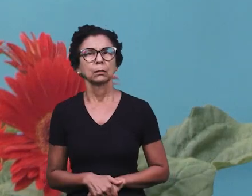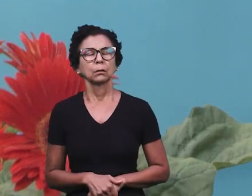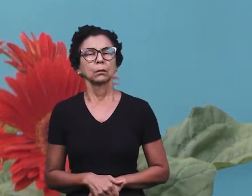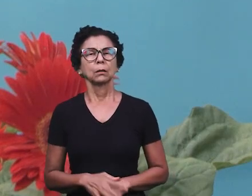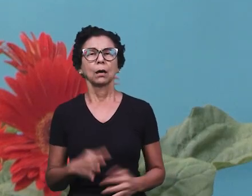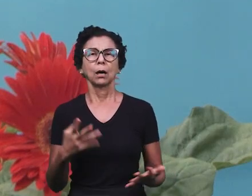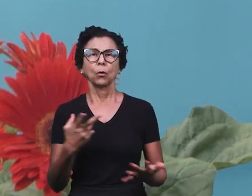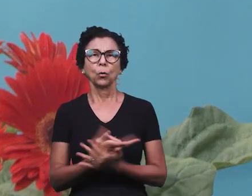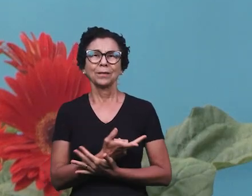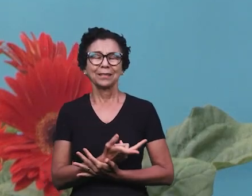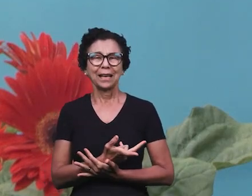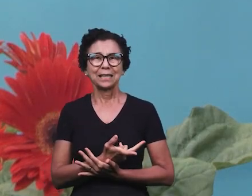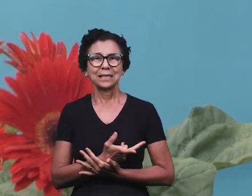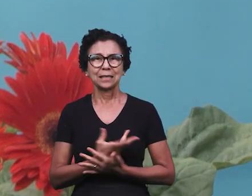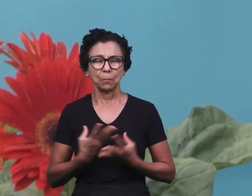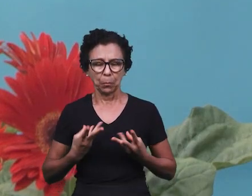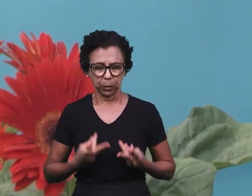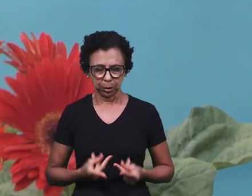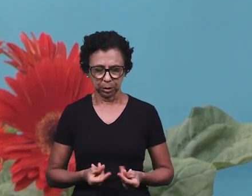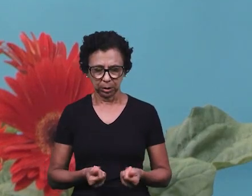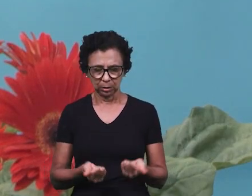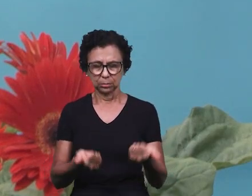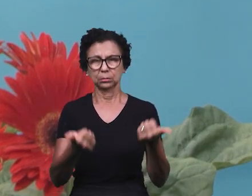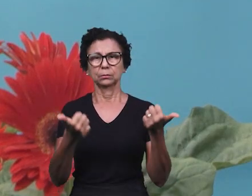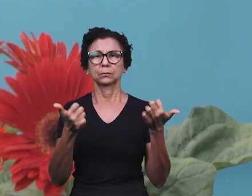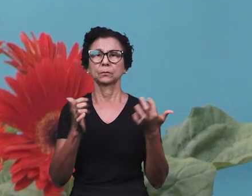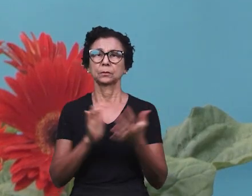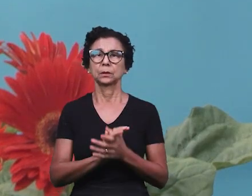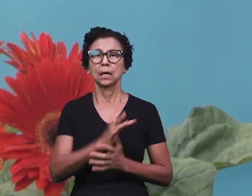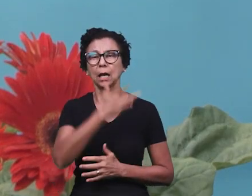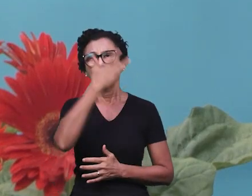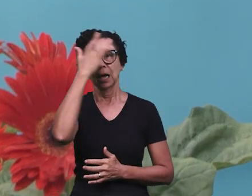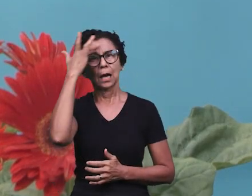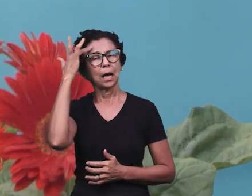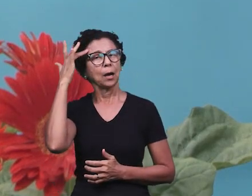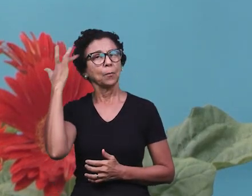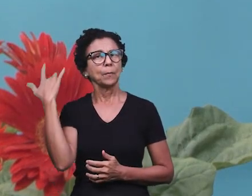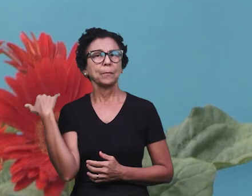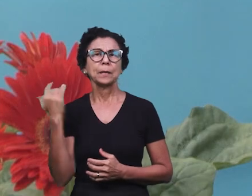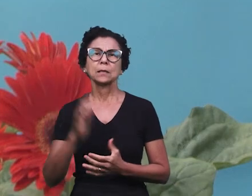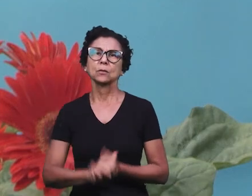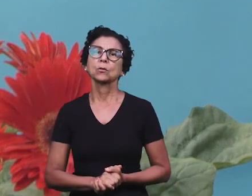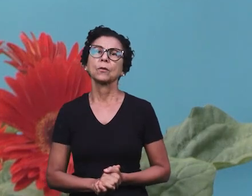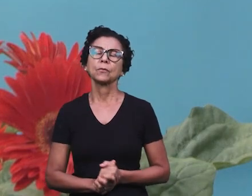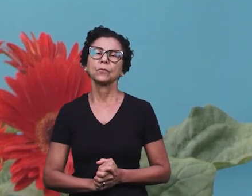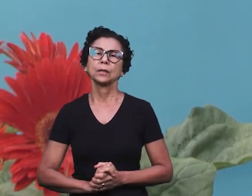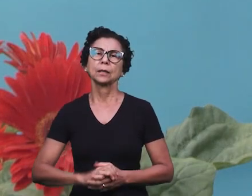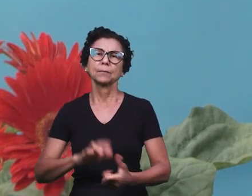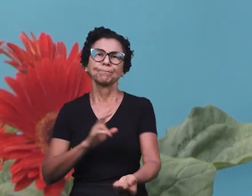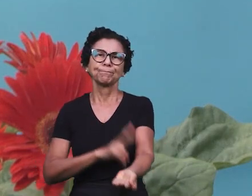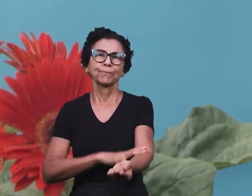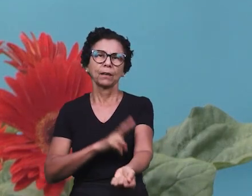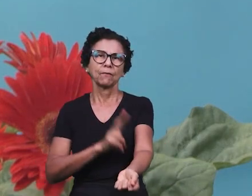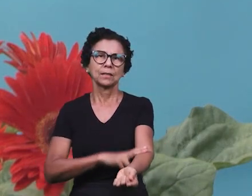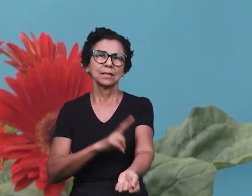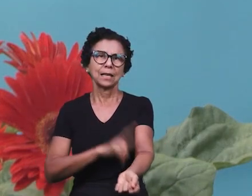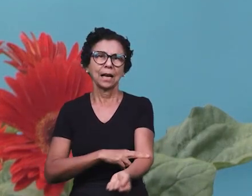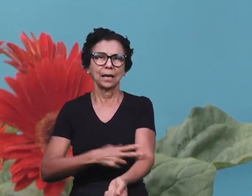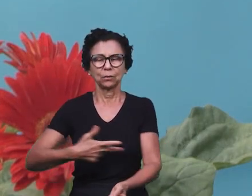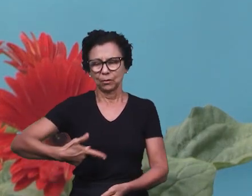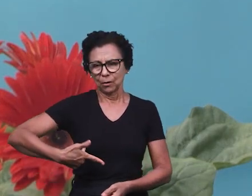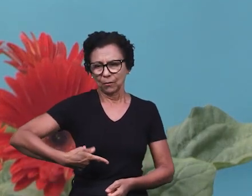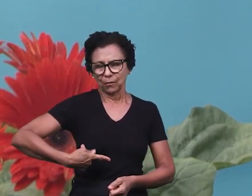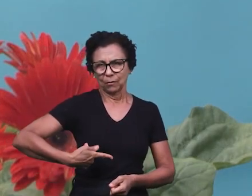ocorre a destruição, o paciente geralmente é insulino dependente, ele é insulino dependente. A primeira fase do